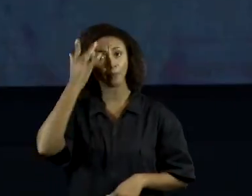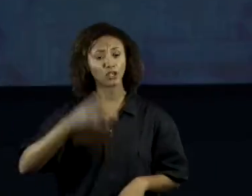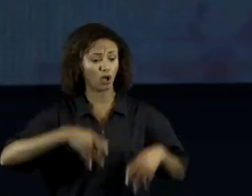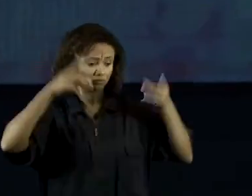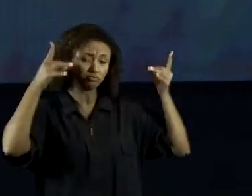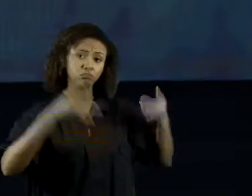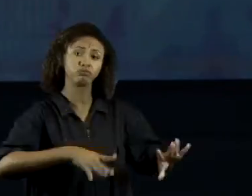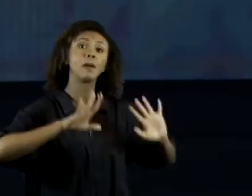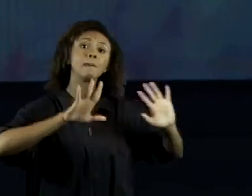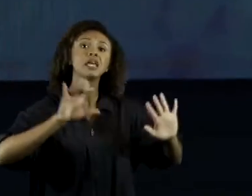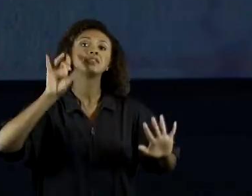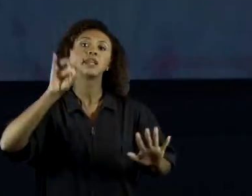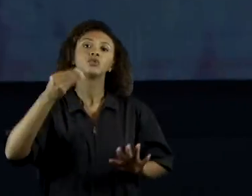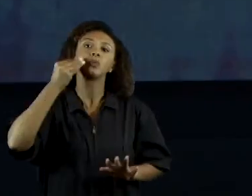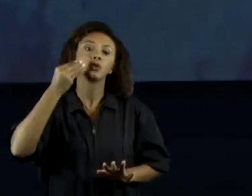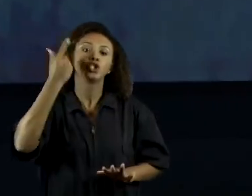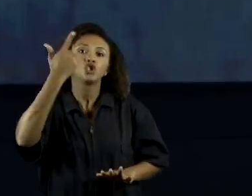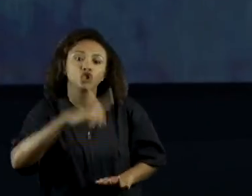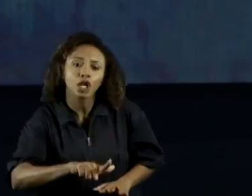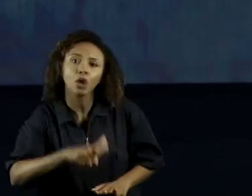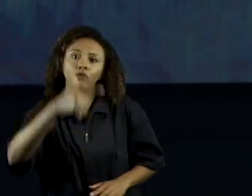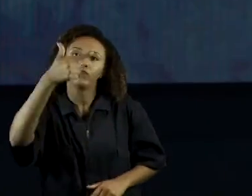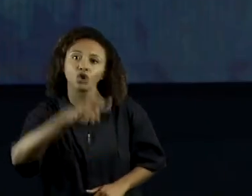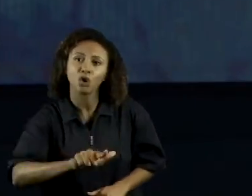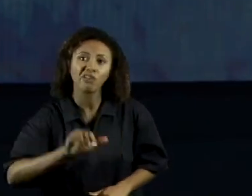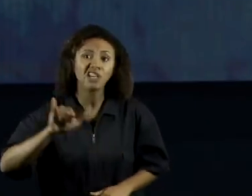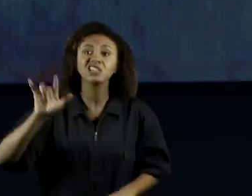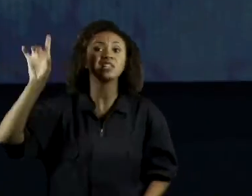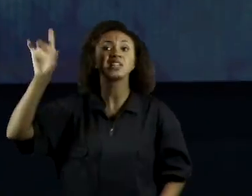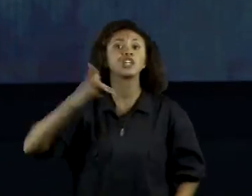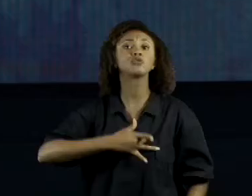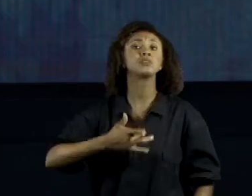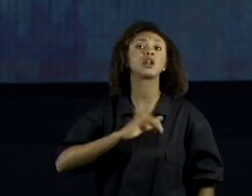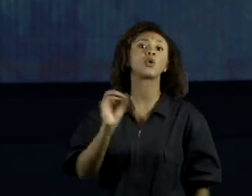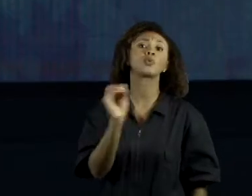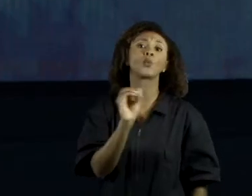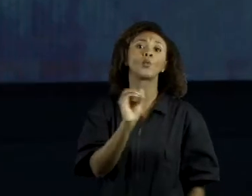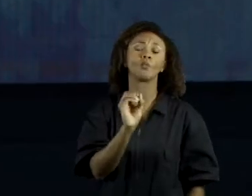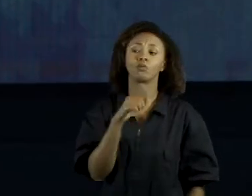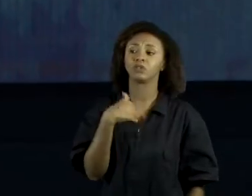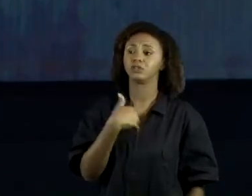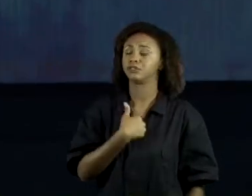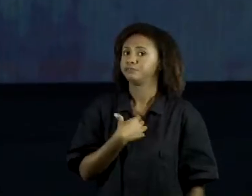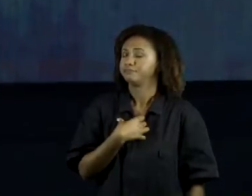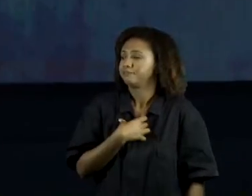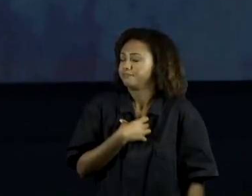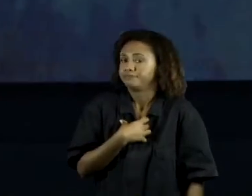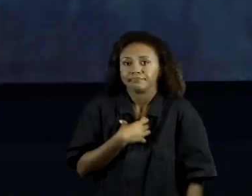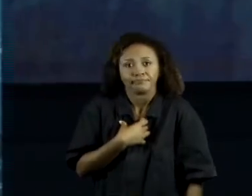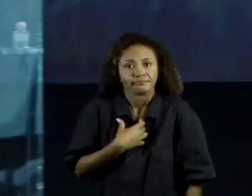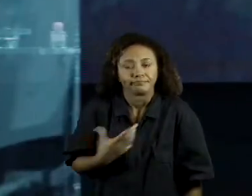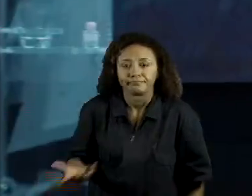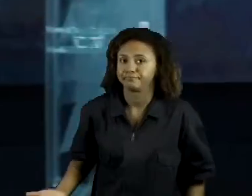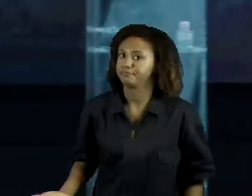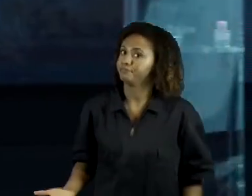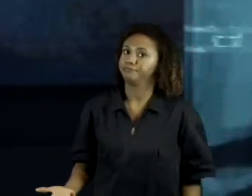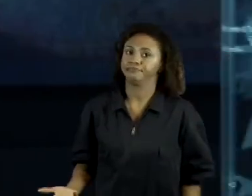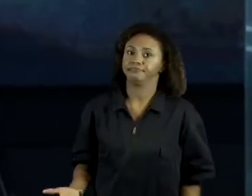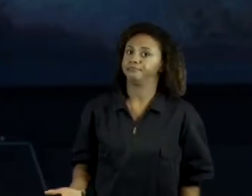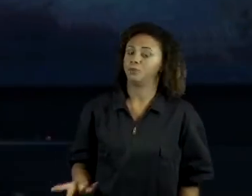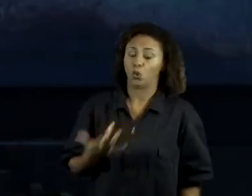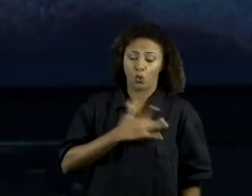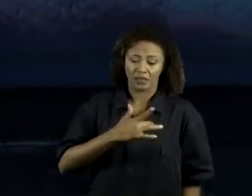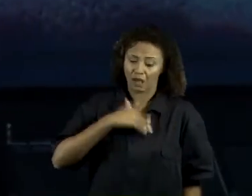para que elas recomecem. E se não fosse assim, ai de nós. Mas uma coisa a gente não pode dizer: que